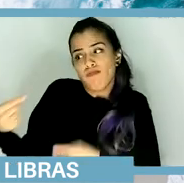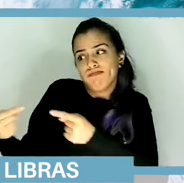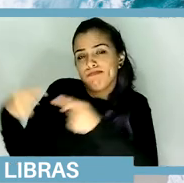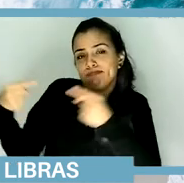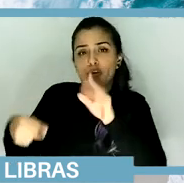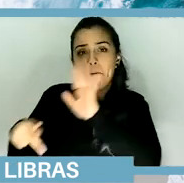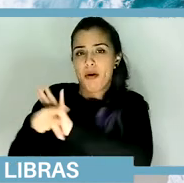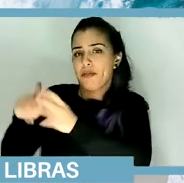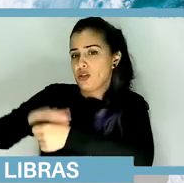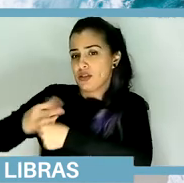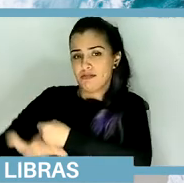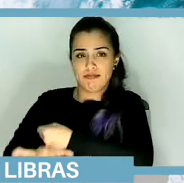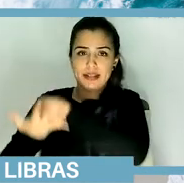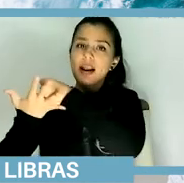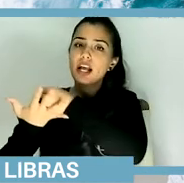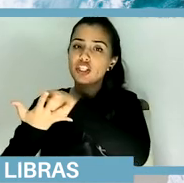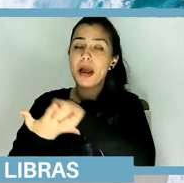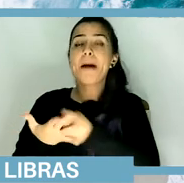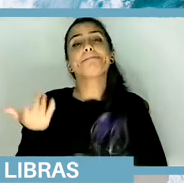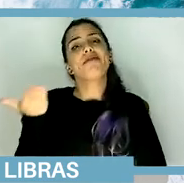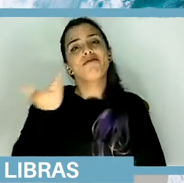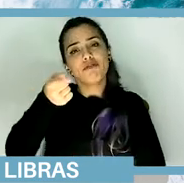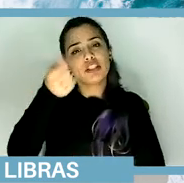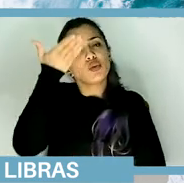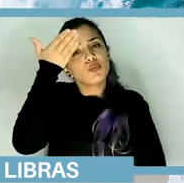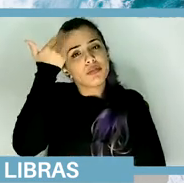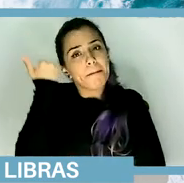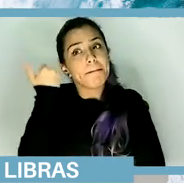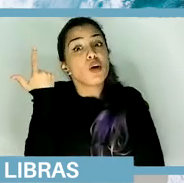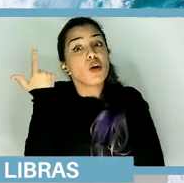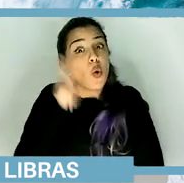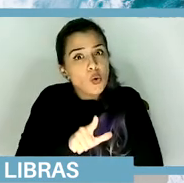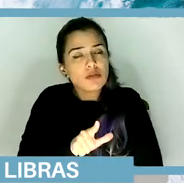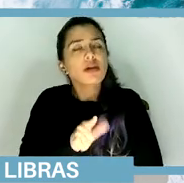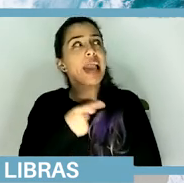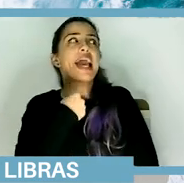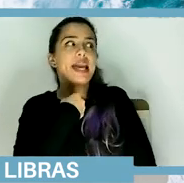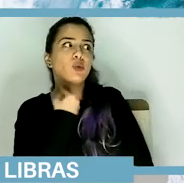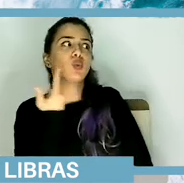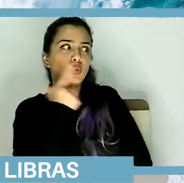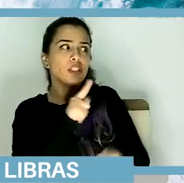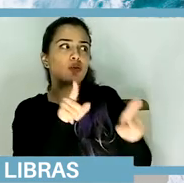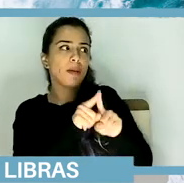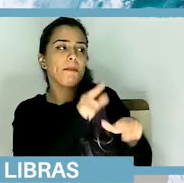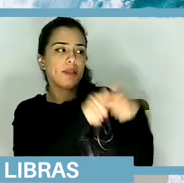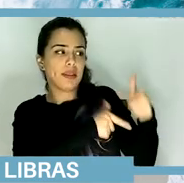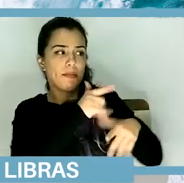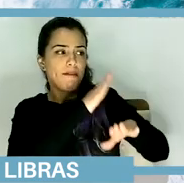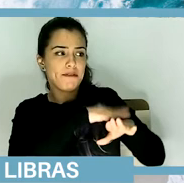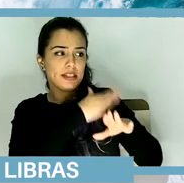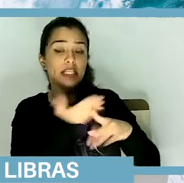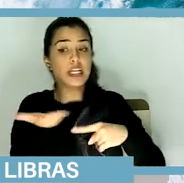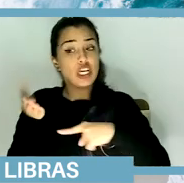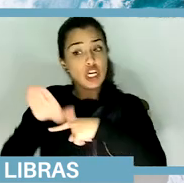sustentável porque ela só assim vai saber se está ali de fato resolvendo um problema né e alinhada com as necessidades do planeta